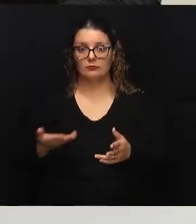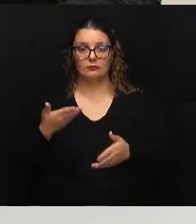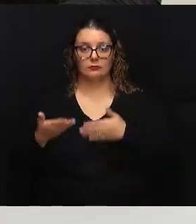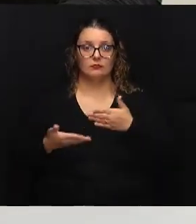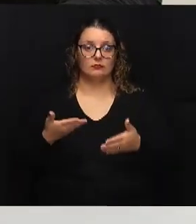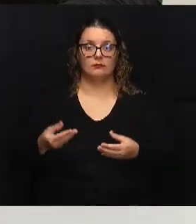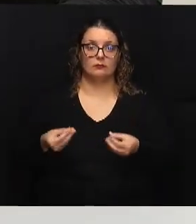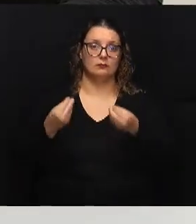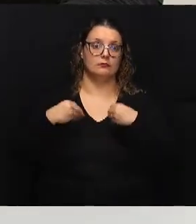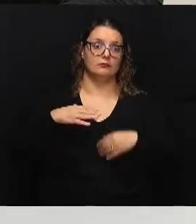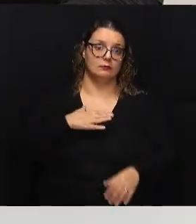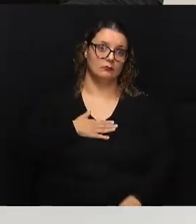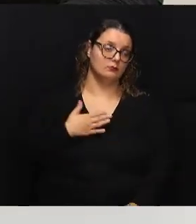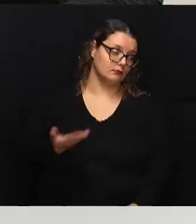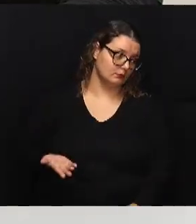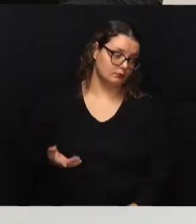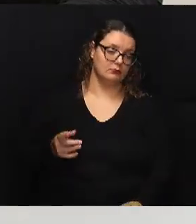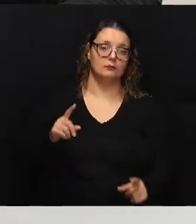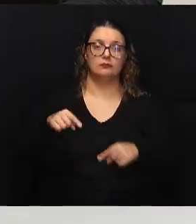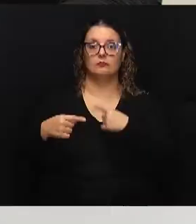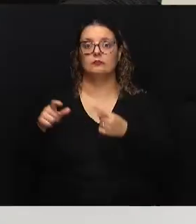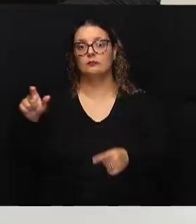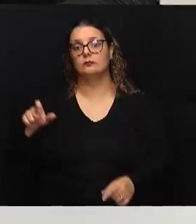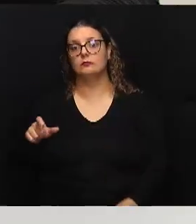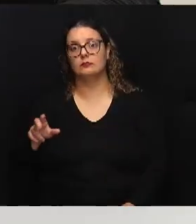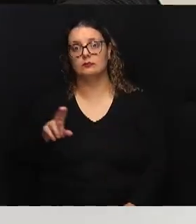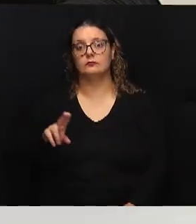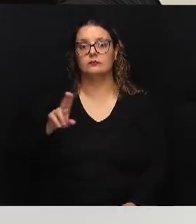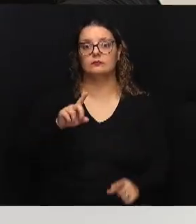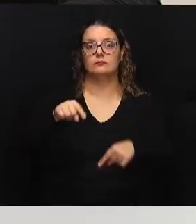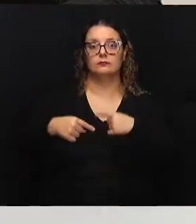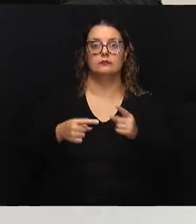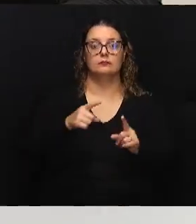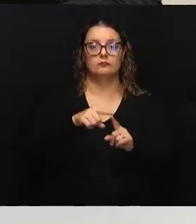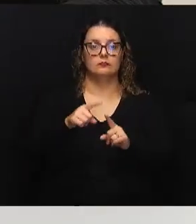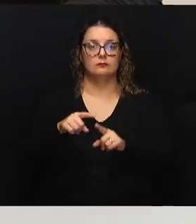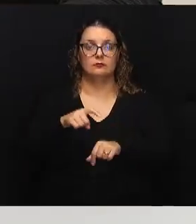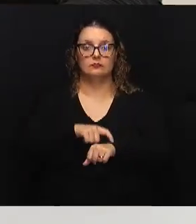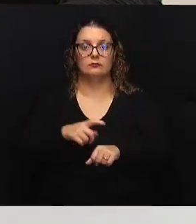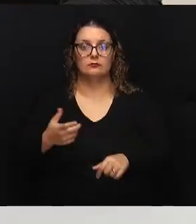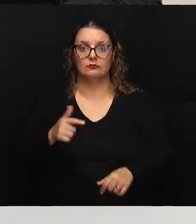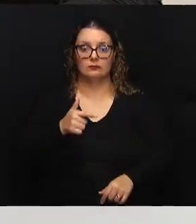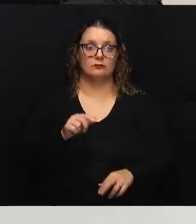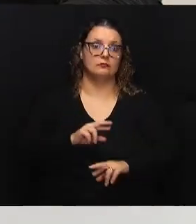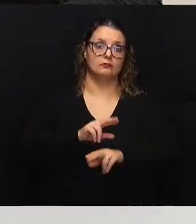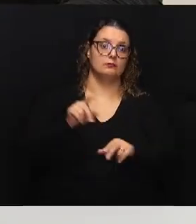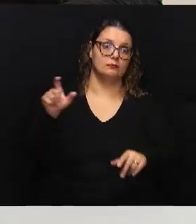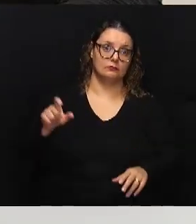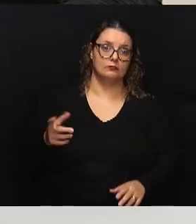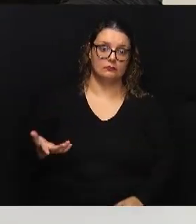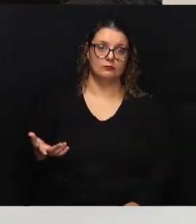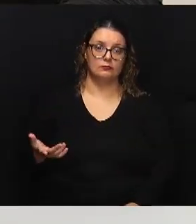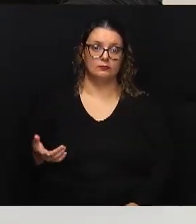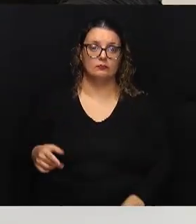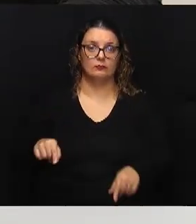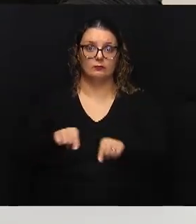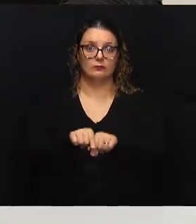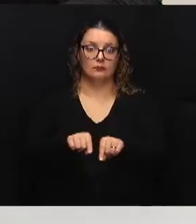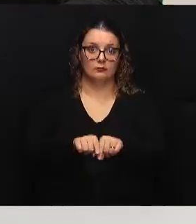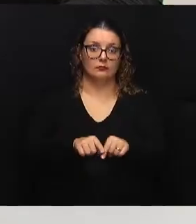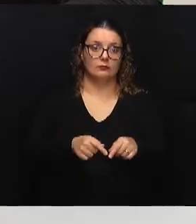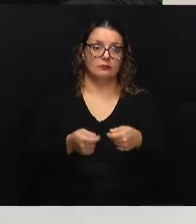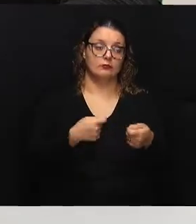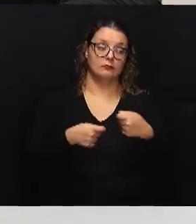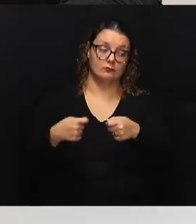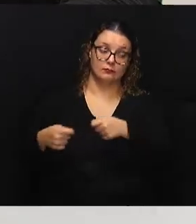me oferecem. Tem outros cartões que eu uso para outros tipos de situação. Não tenho tantos cartões assim, que também, inclusive, manejar muitos